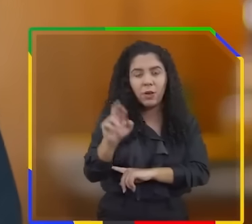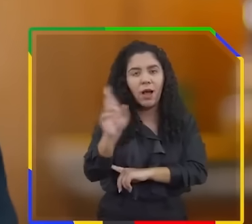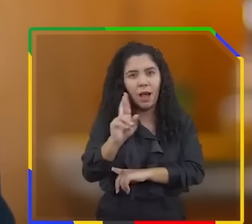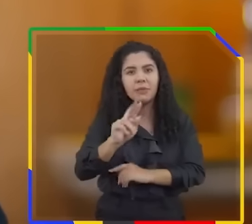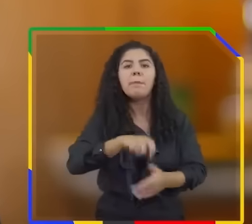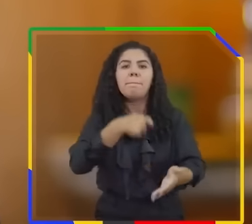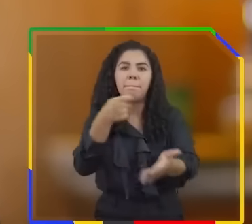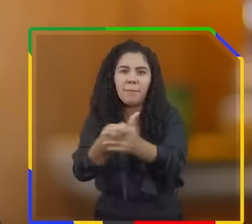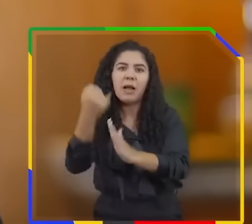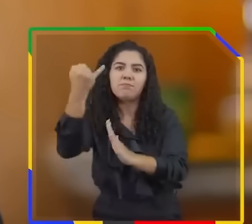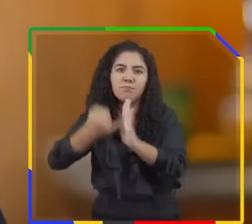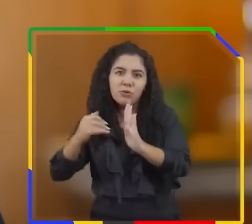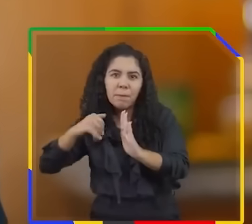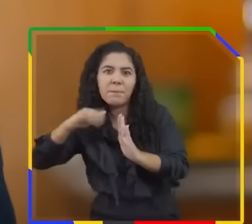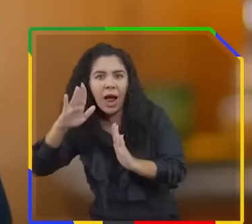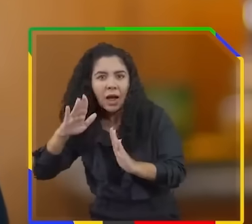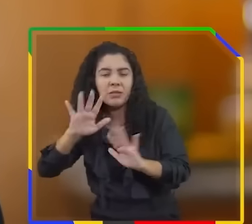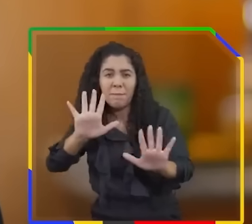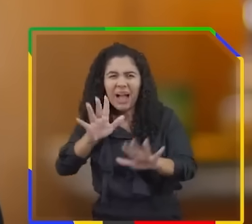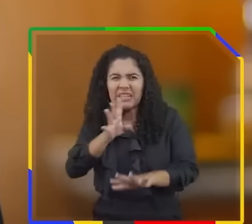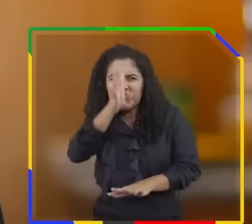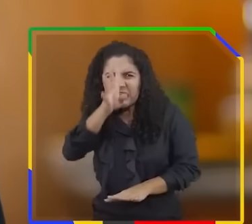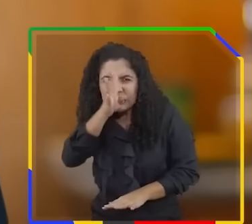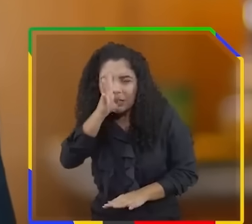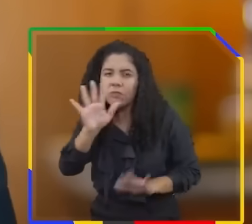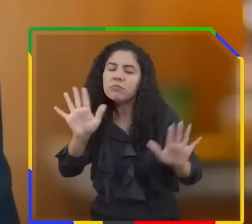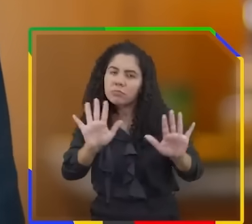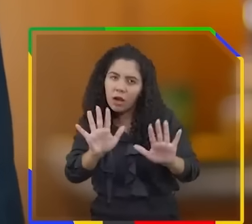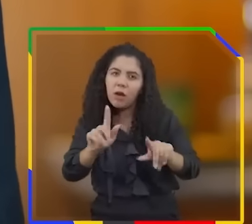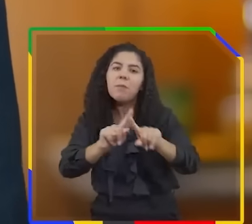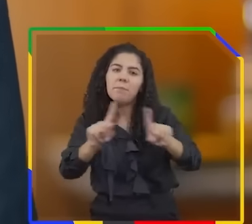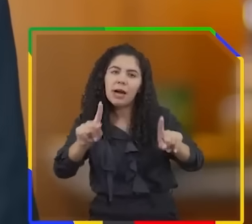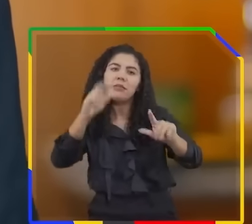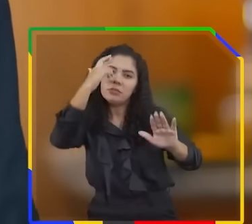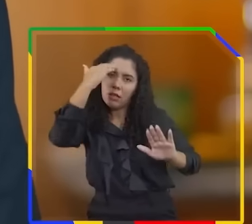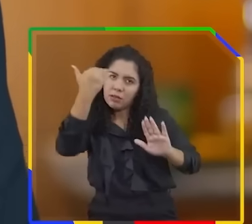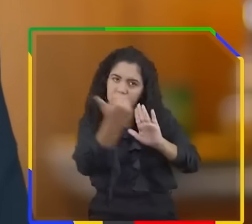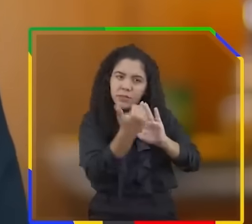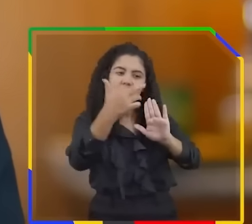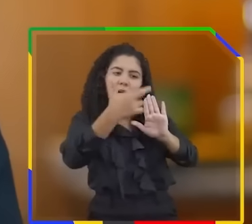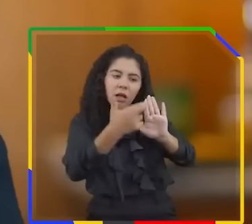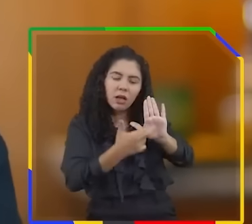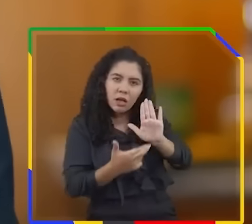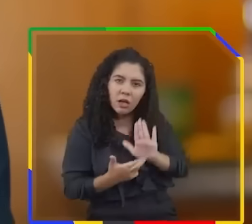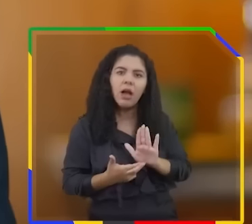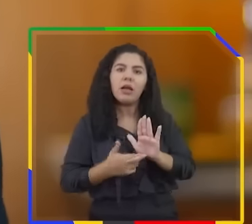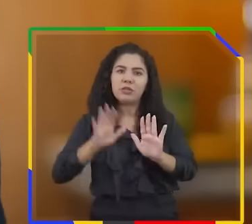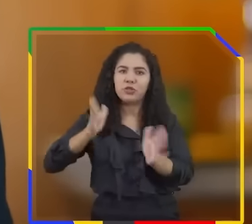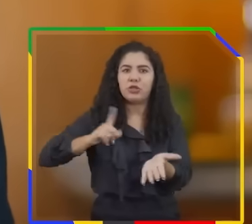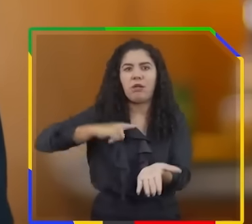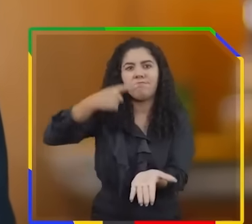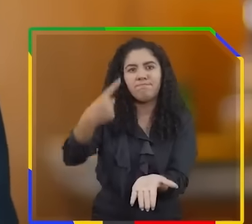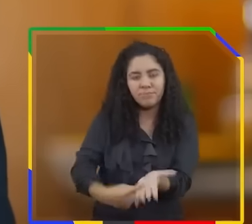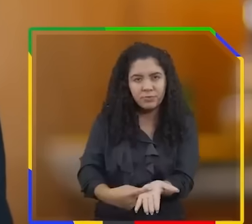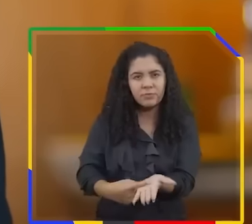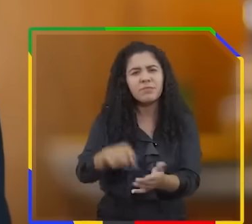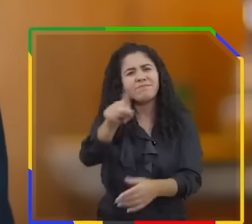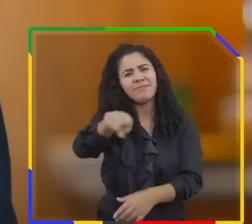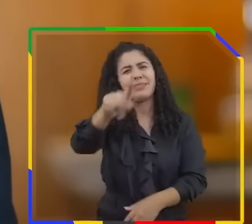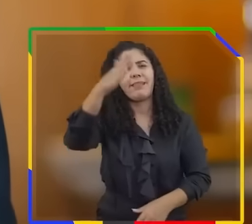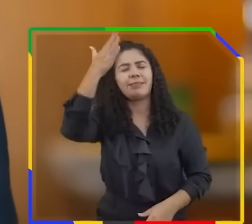pronunciamento oficial de Haddad sobre esse assunto, no dia 27 de novembro, tinha levado o dólar ao seu maior valor nominal da história,